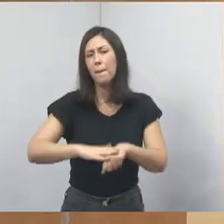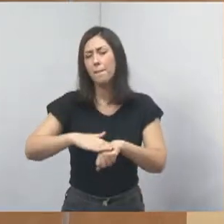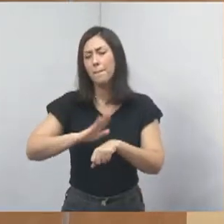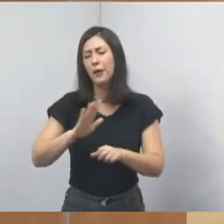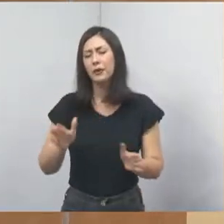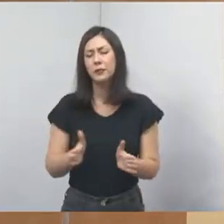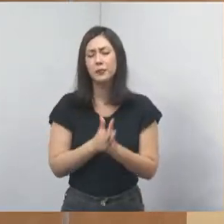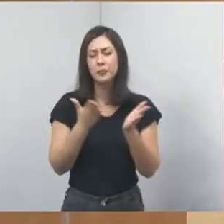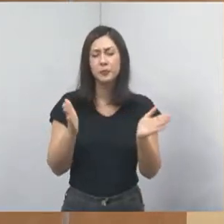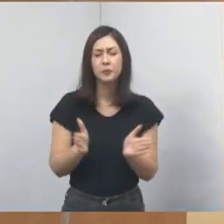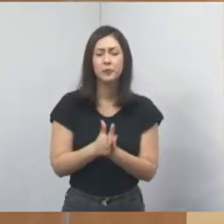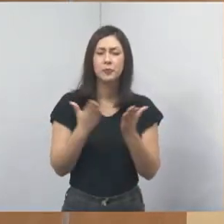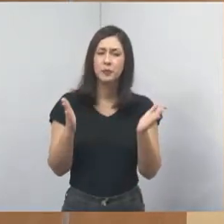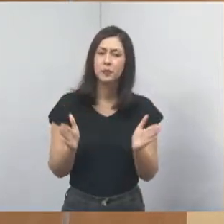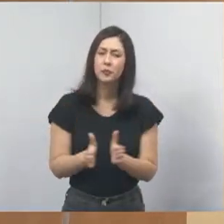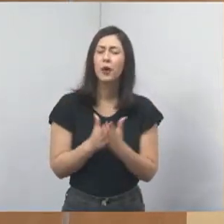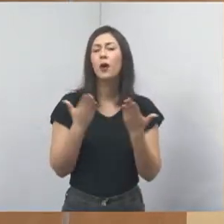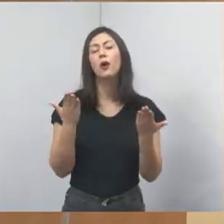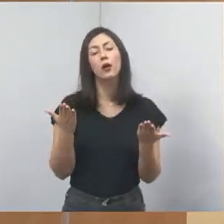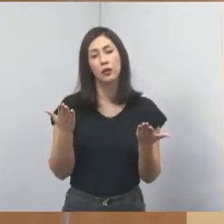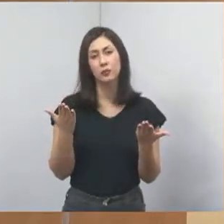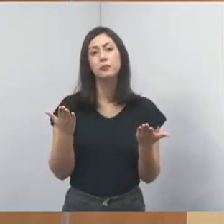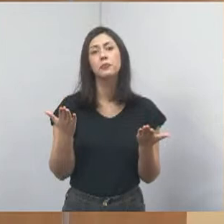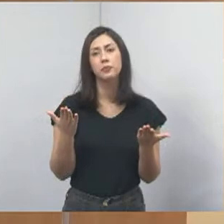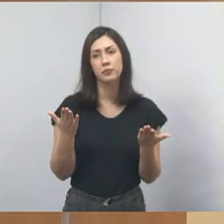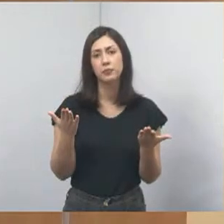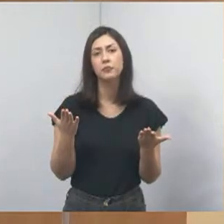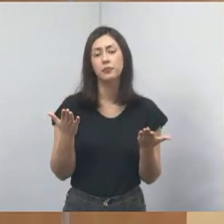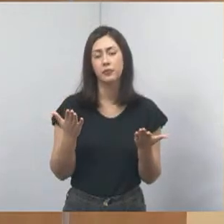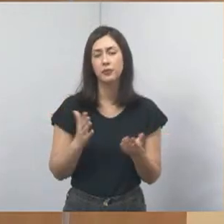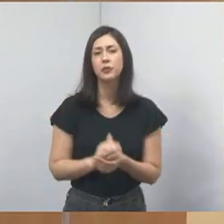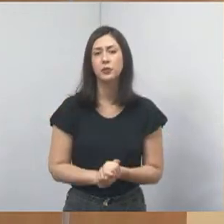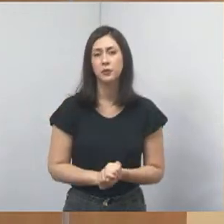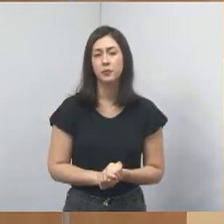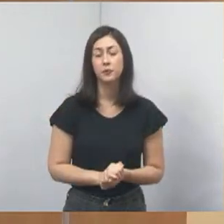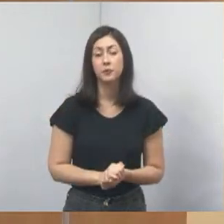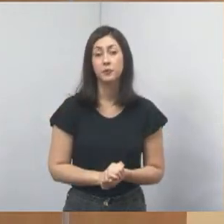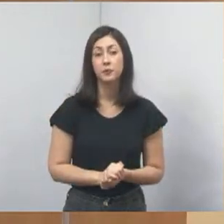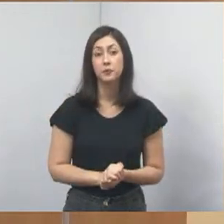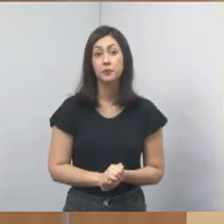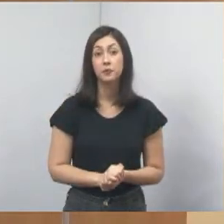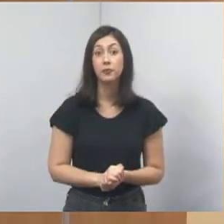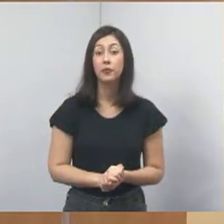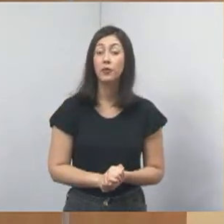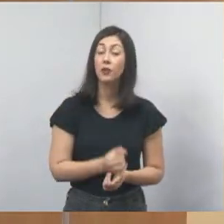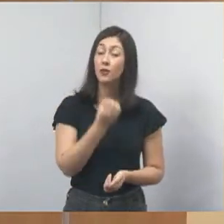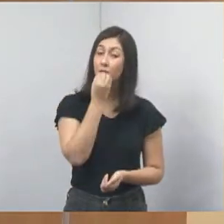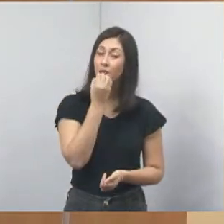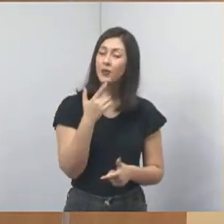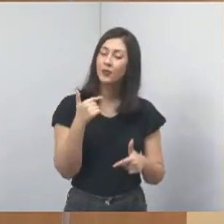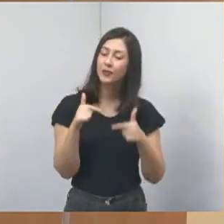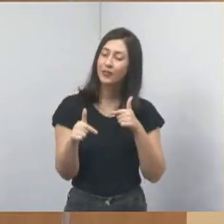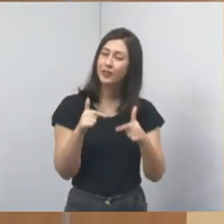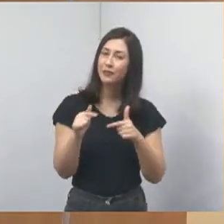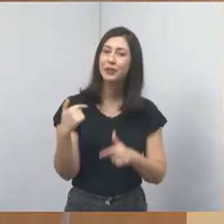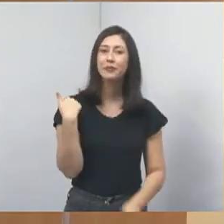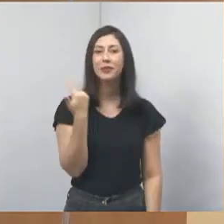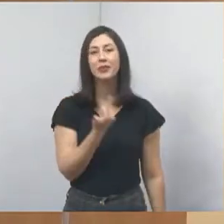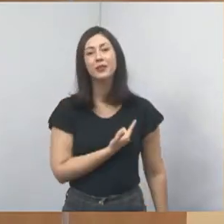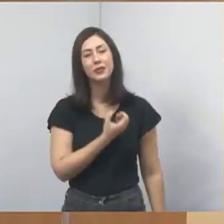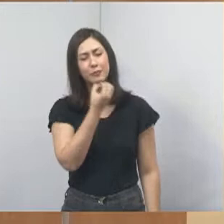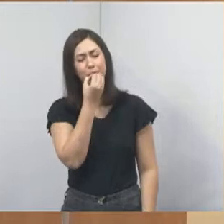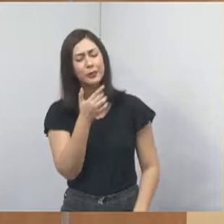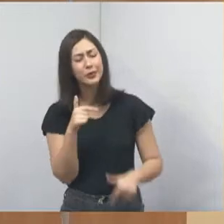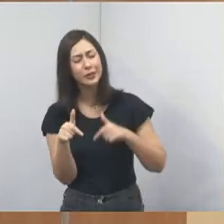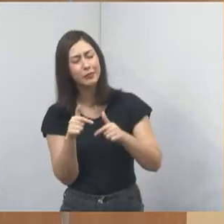aqueles que estão em dimensão de situação de vulnerabilidade social. Então, um bom trabalho para todos nós, um bom trabalho